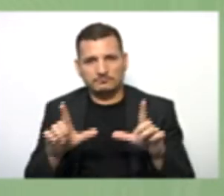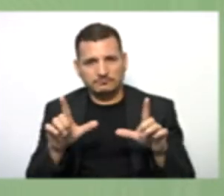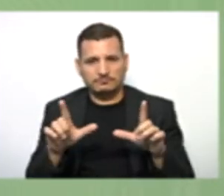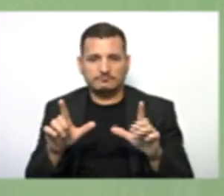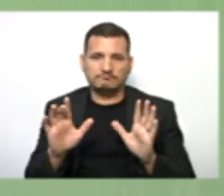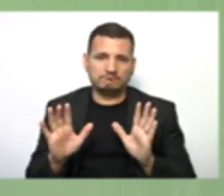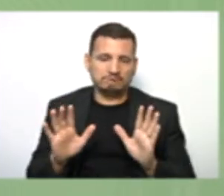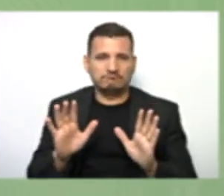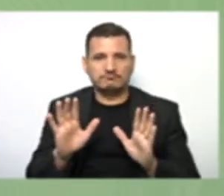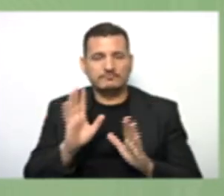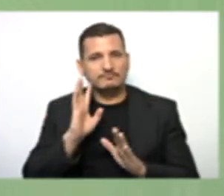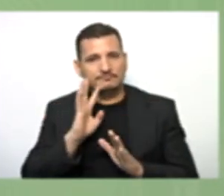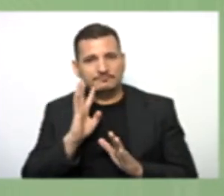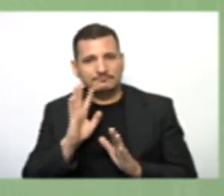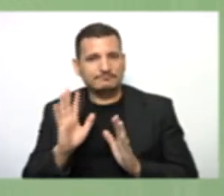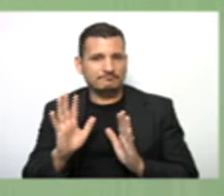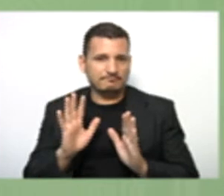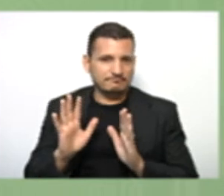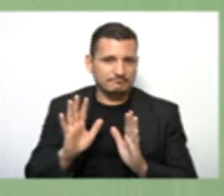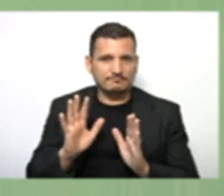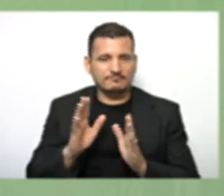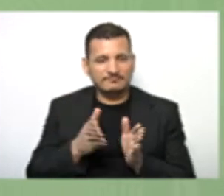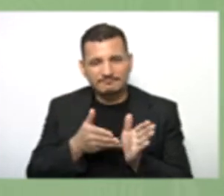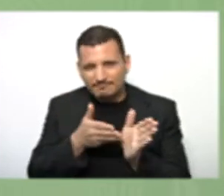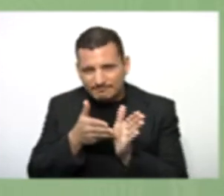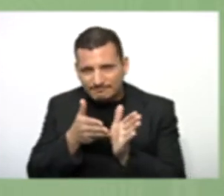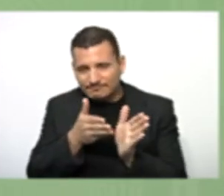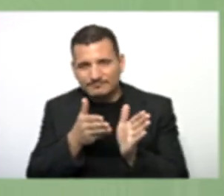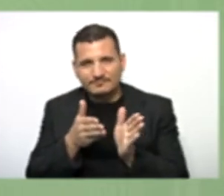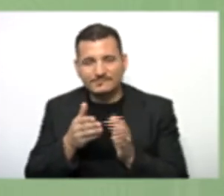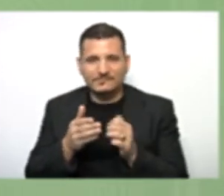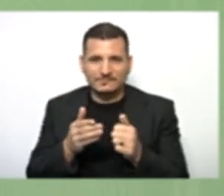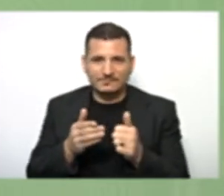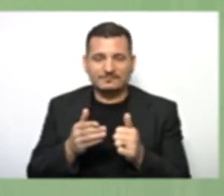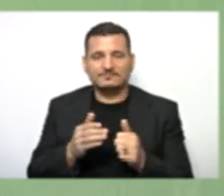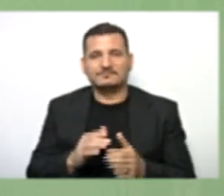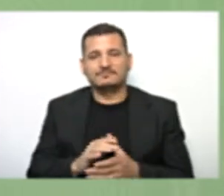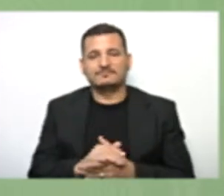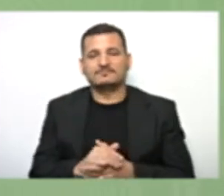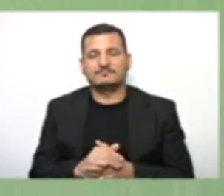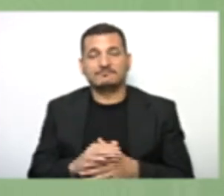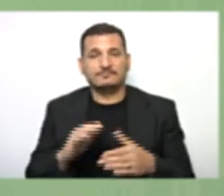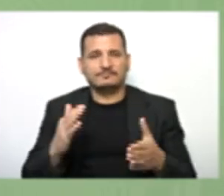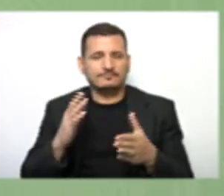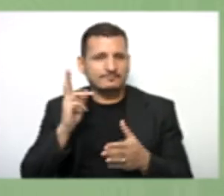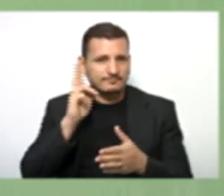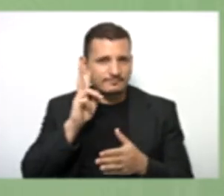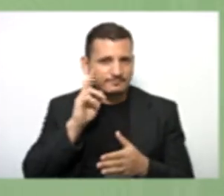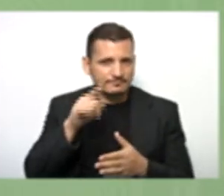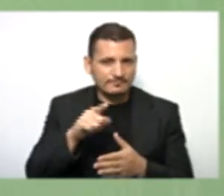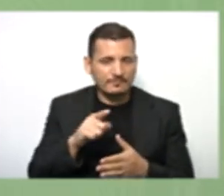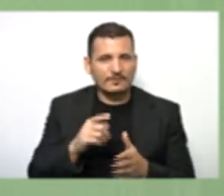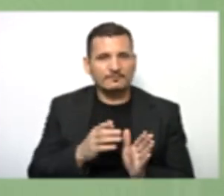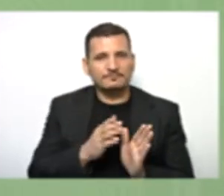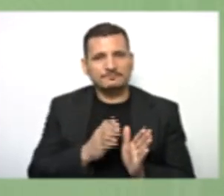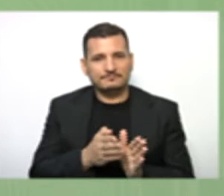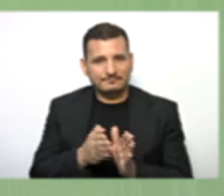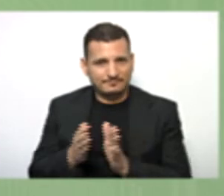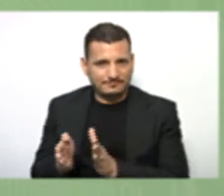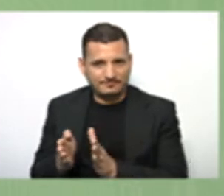Ela pegou o fio da meada que está em execução. Só que lembra que o processo,